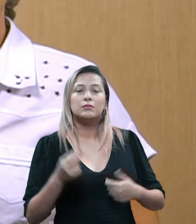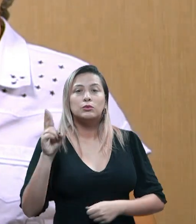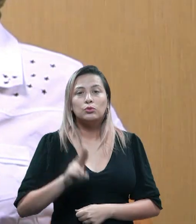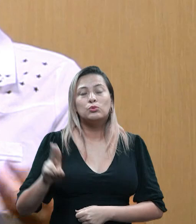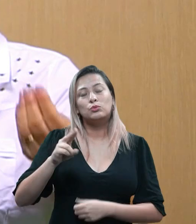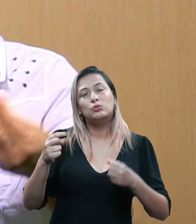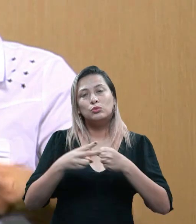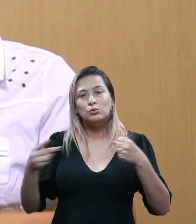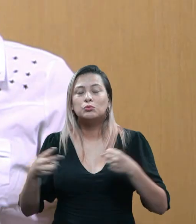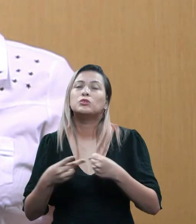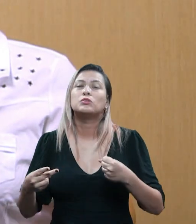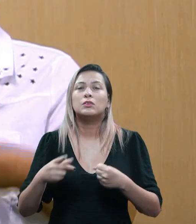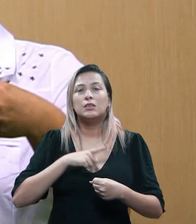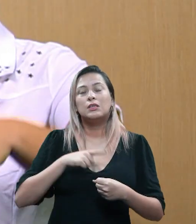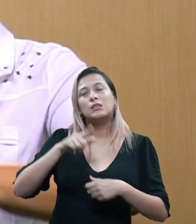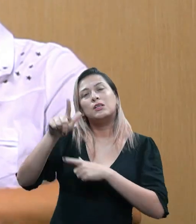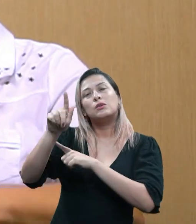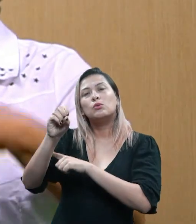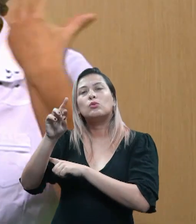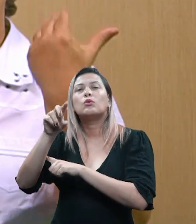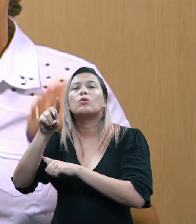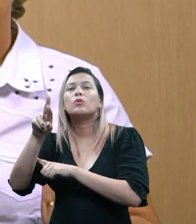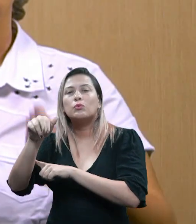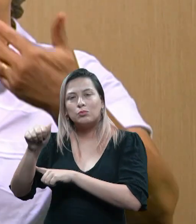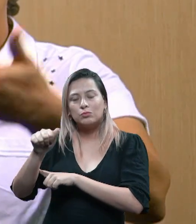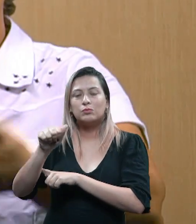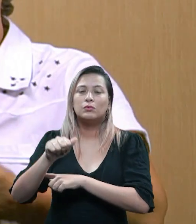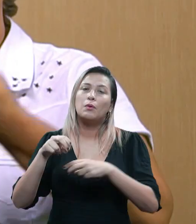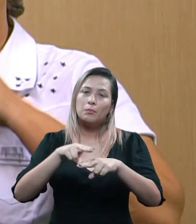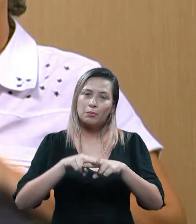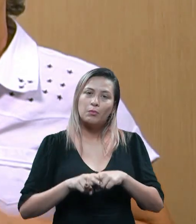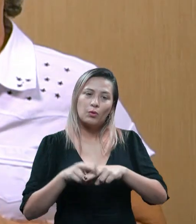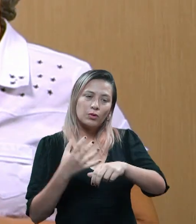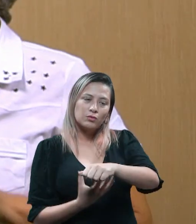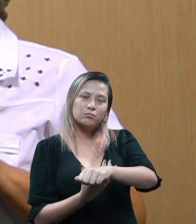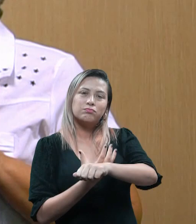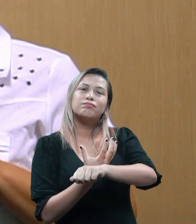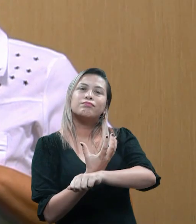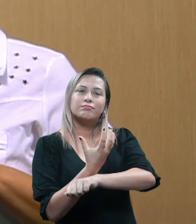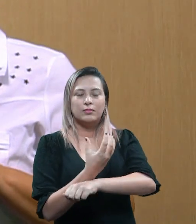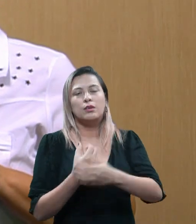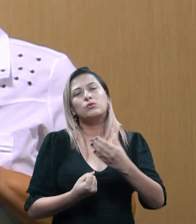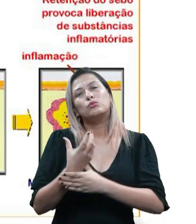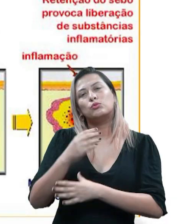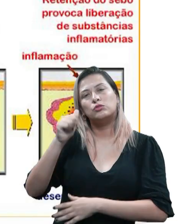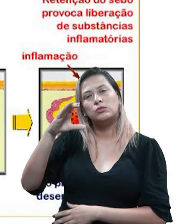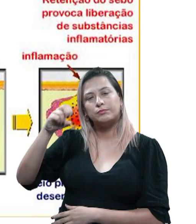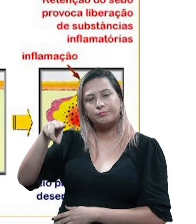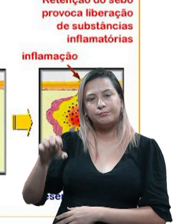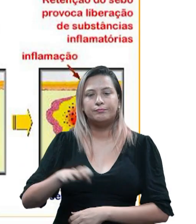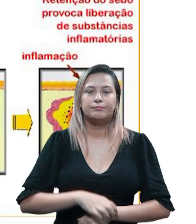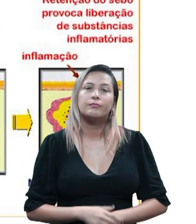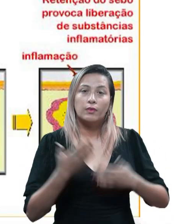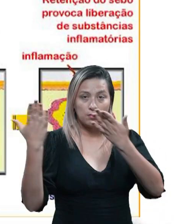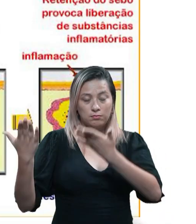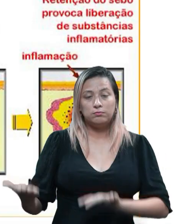de substâncias gordurosas e que essas substâncias podem obstruir o folículo piloso. Então, nessa